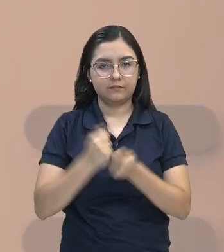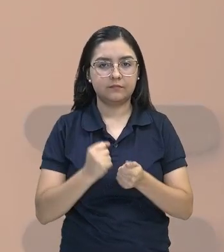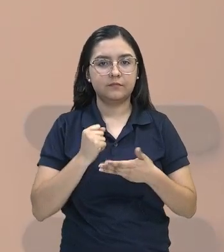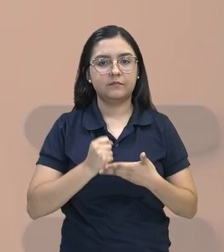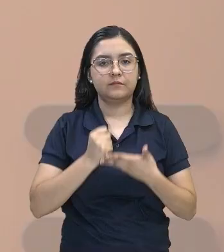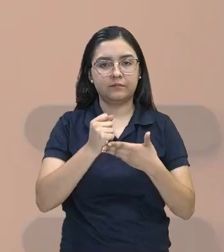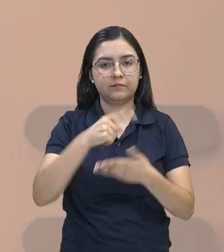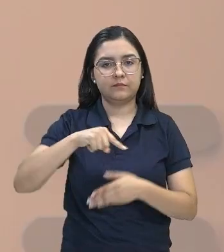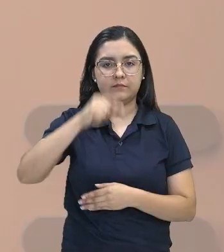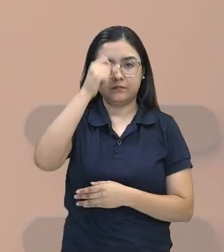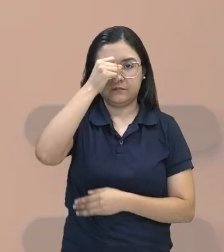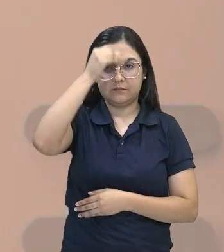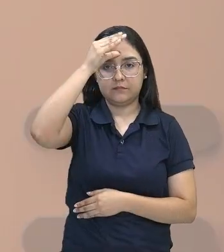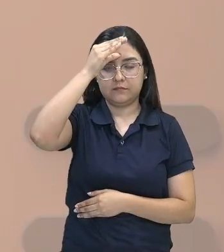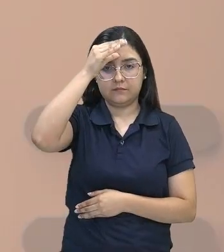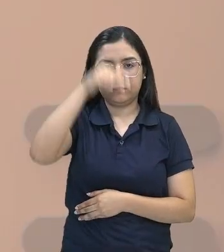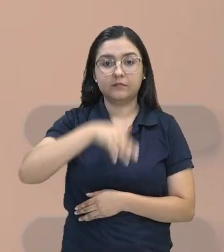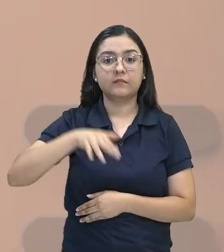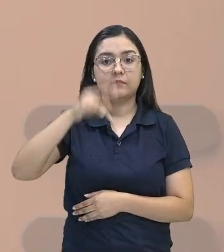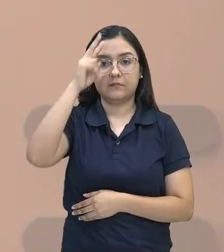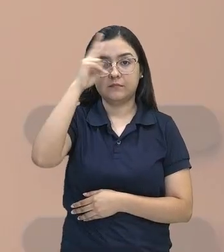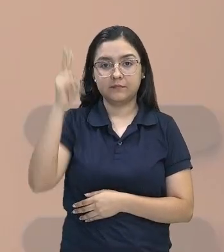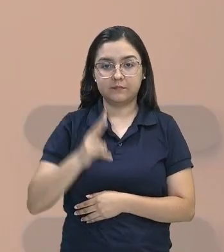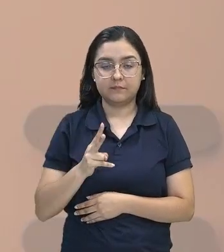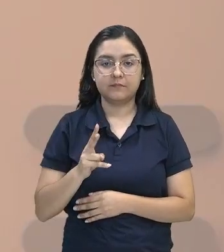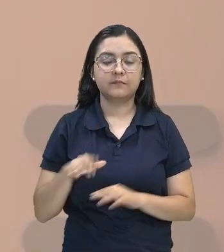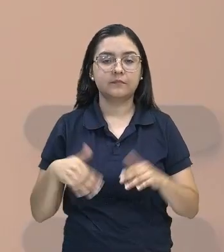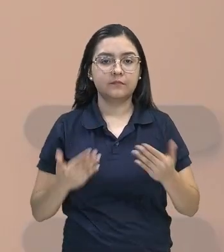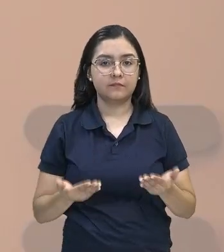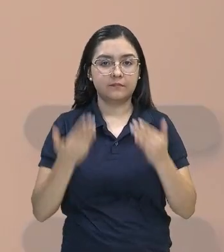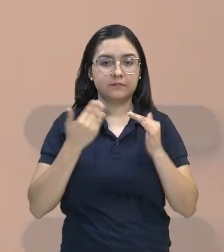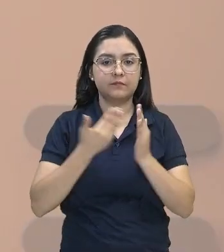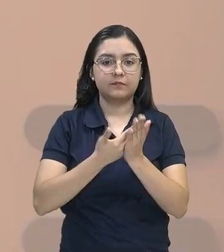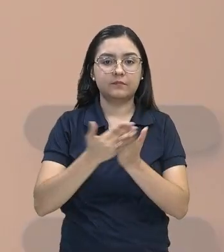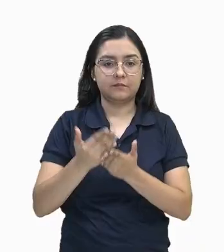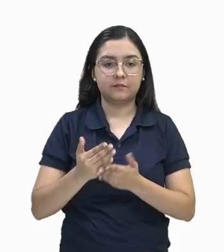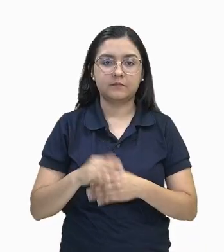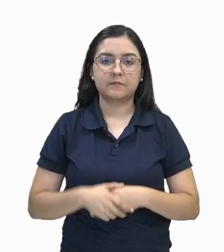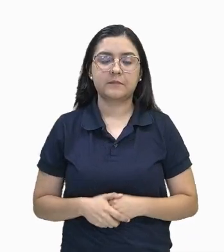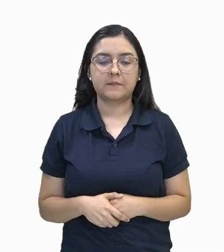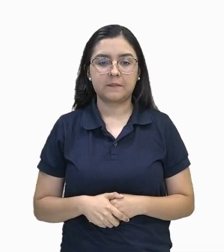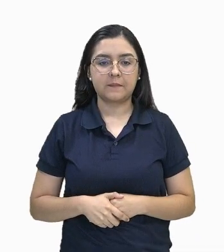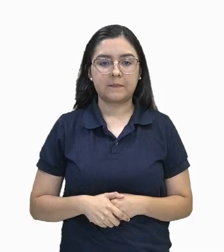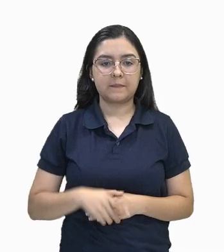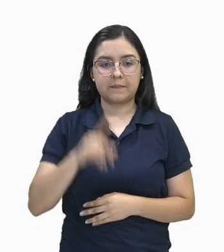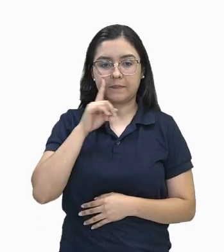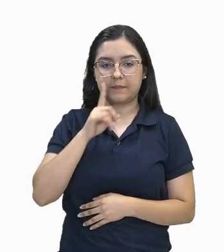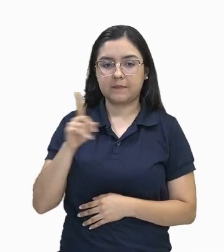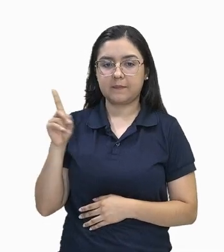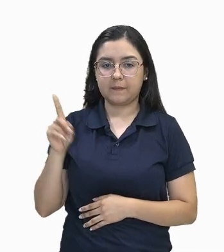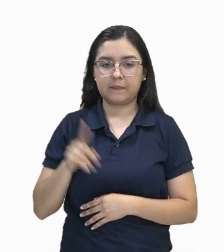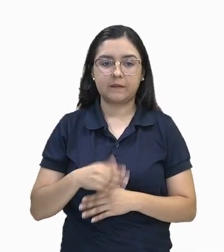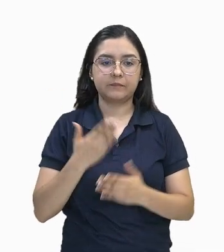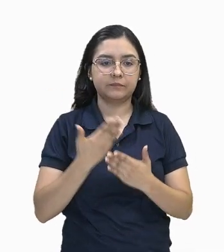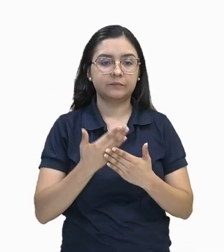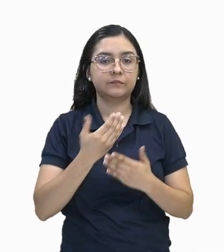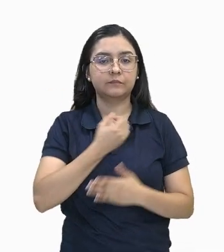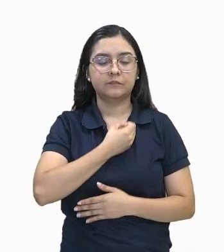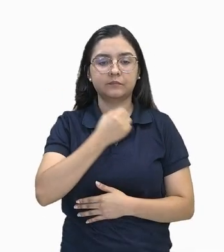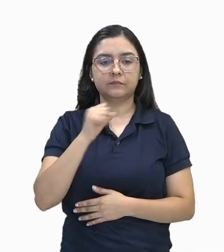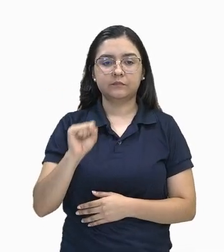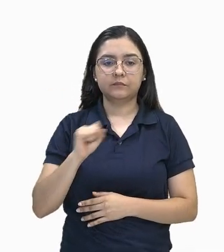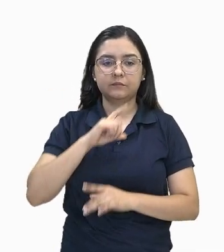agregar o conhecimento histórico de vocês. Então vamos a ela, o tema de nossa aula. Vamos lá, gente! Aula de número